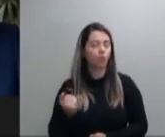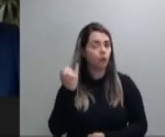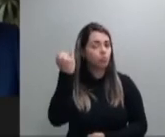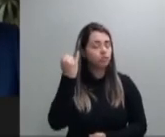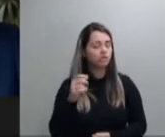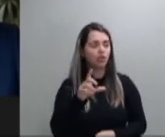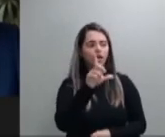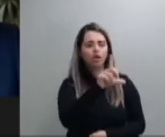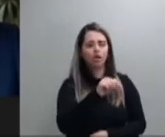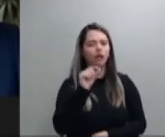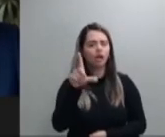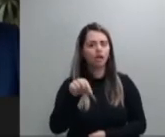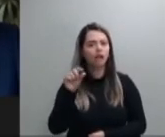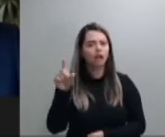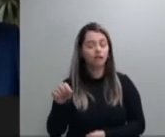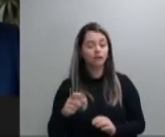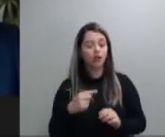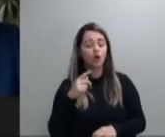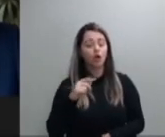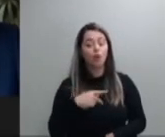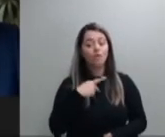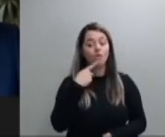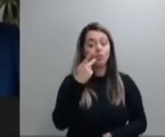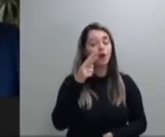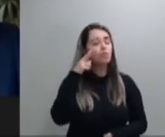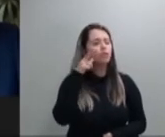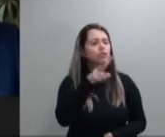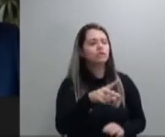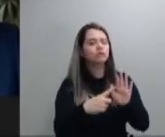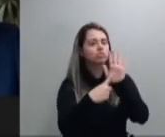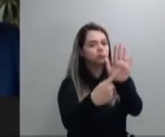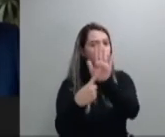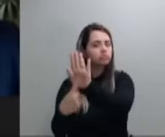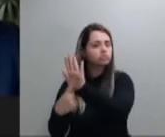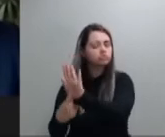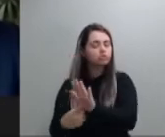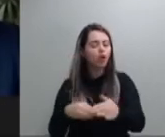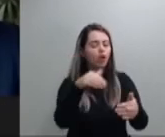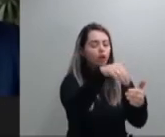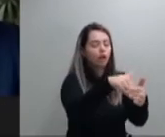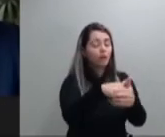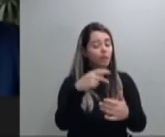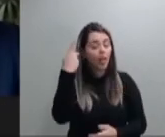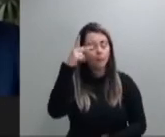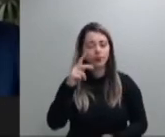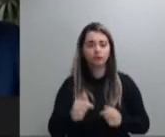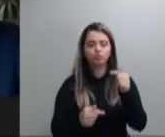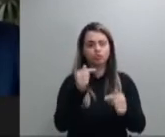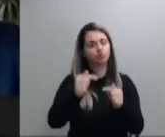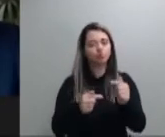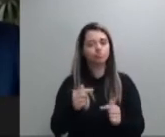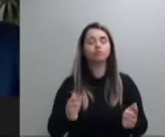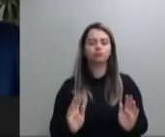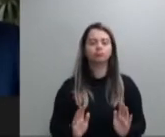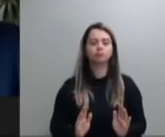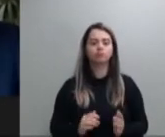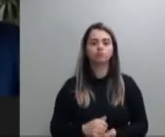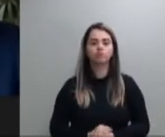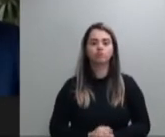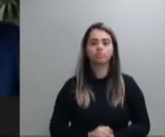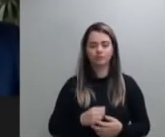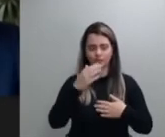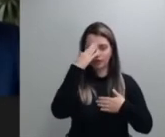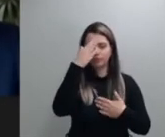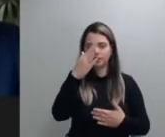expor a competência expor o seu voto para que nós possamos então discutir não é? não foi não muito obrigado